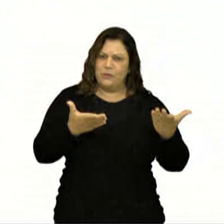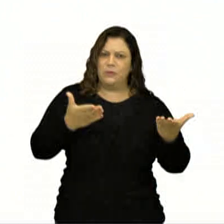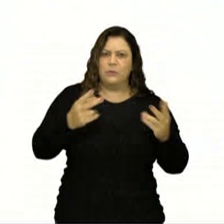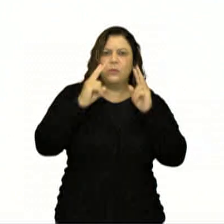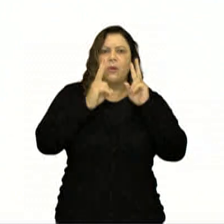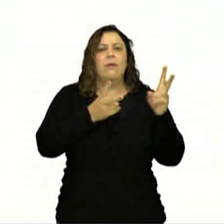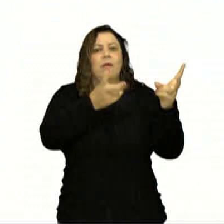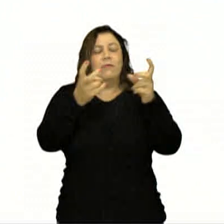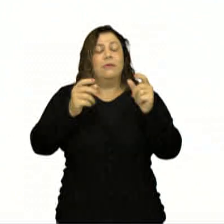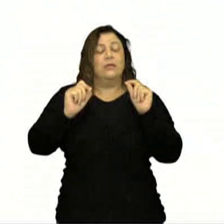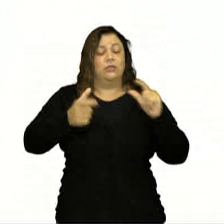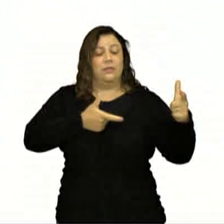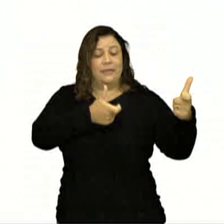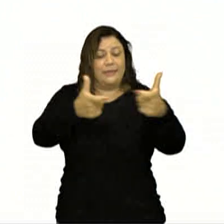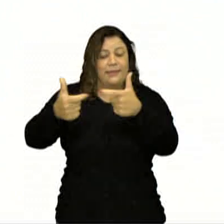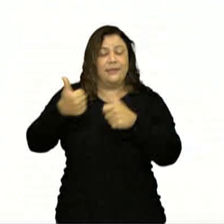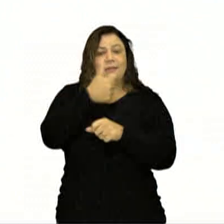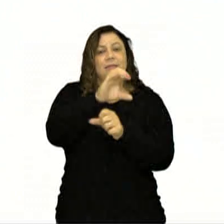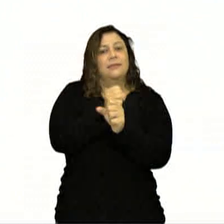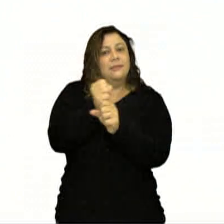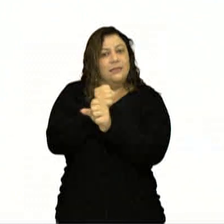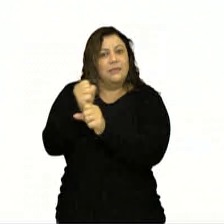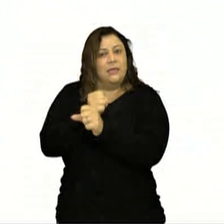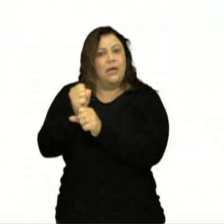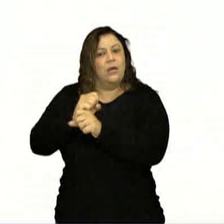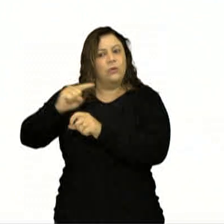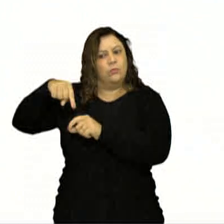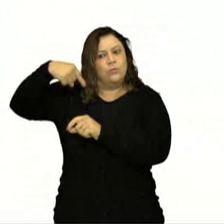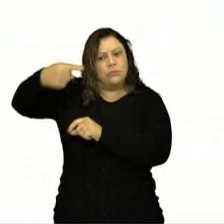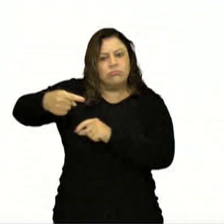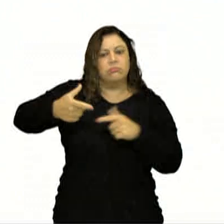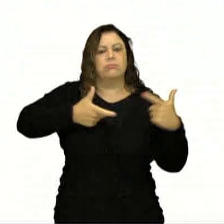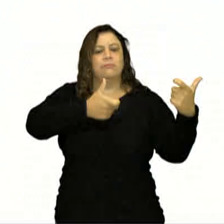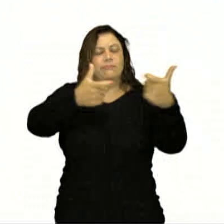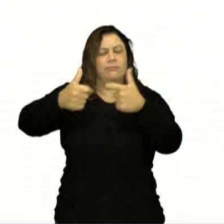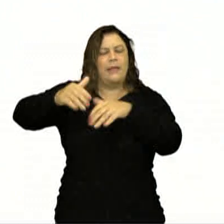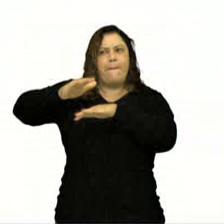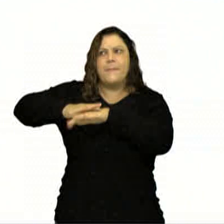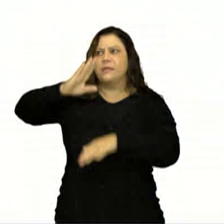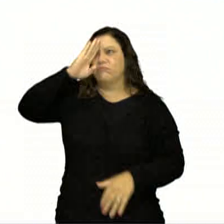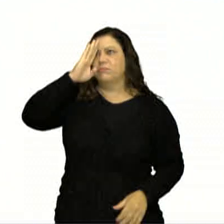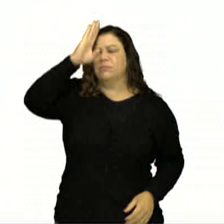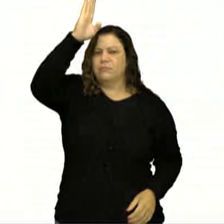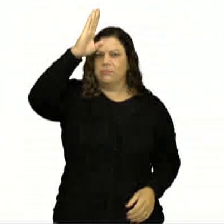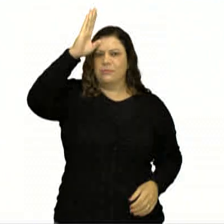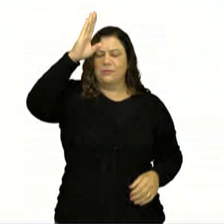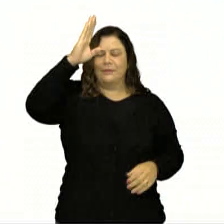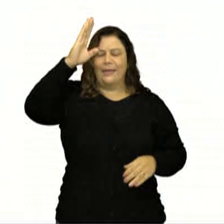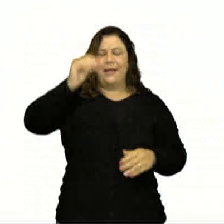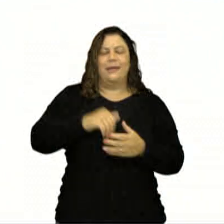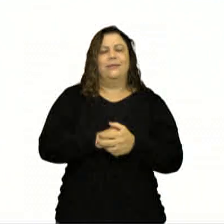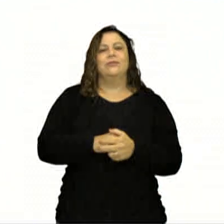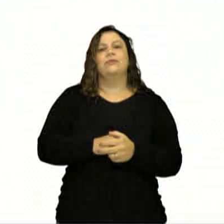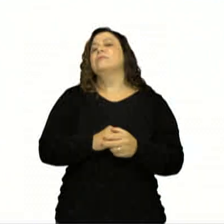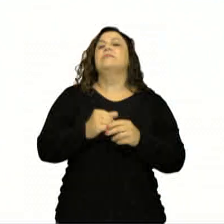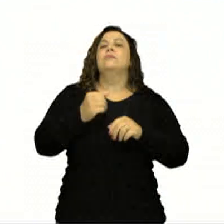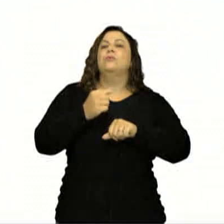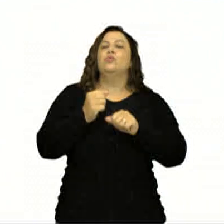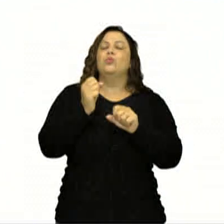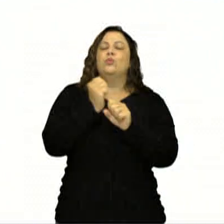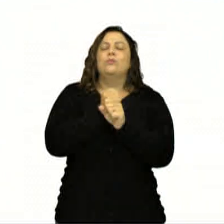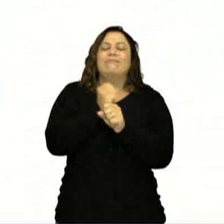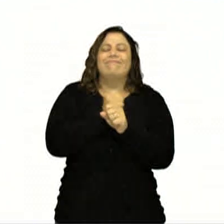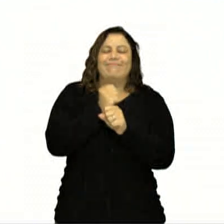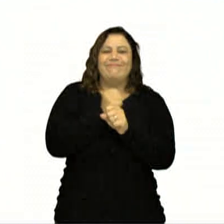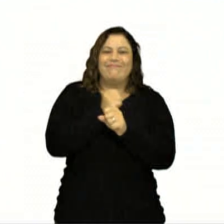Veja, a Guerra dos 100 Anos ela foi um dos conflitos mais notáveis da Idade Média, né? Pelo tempo de duração,